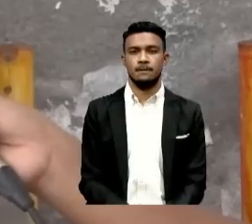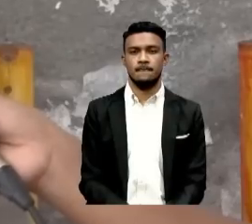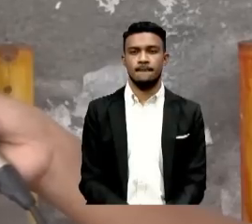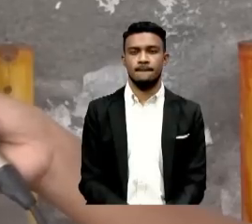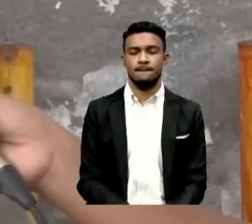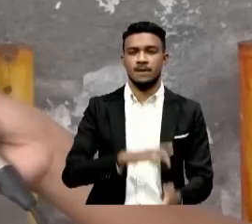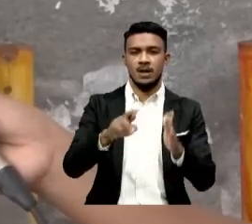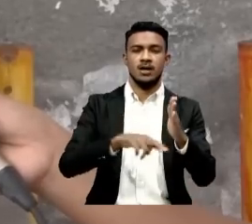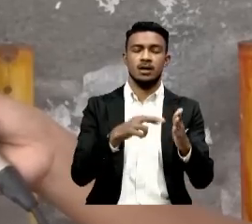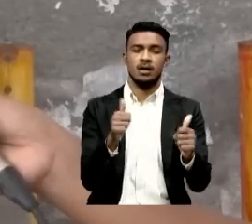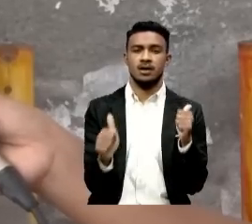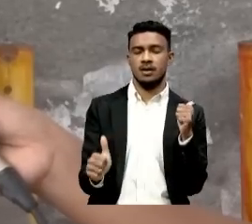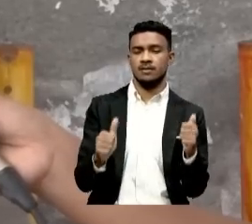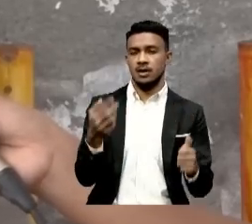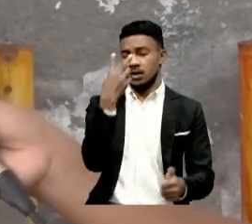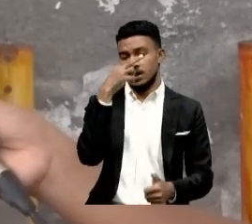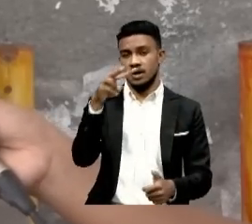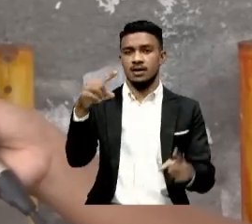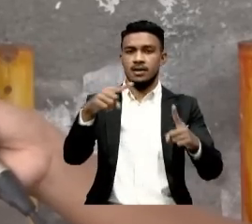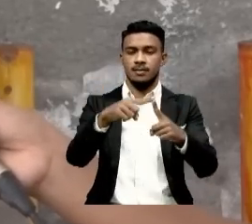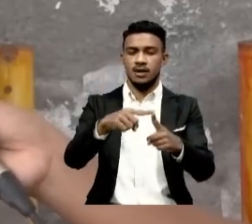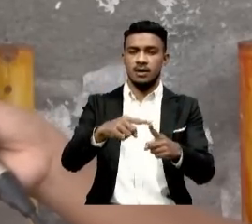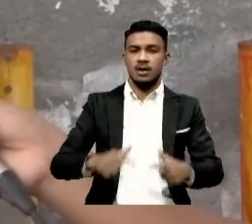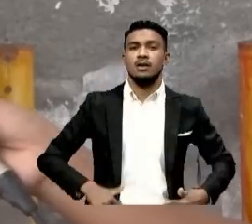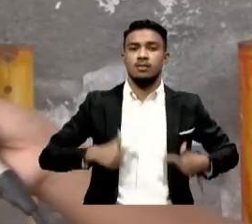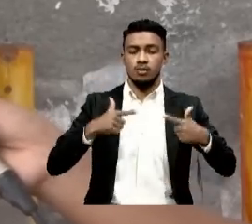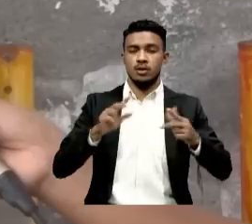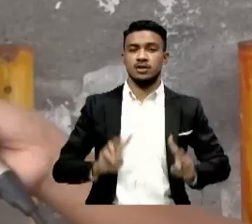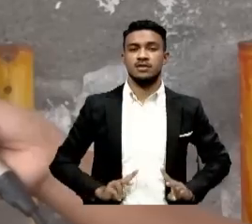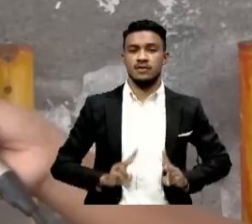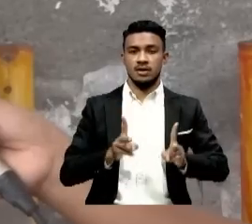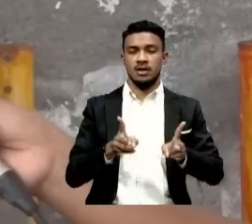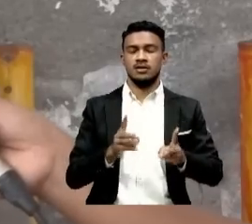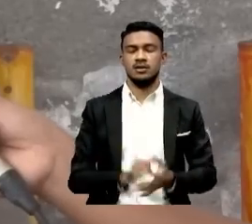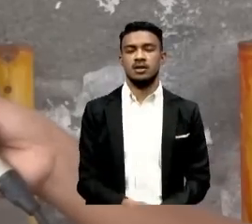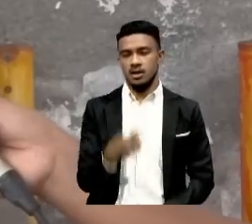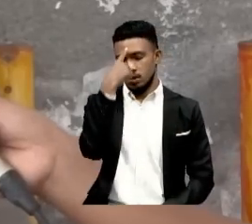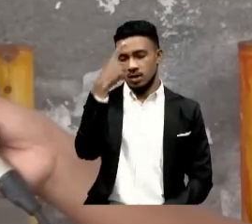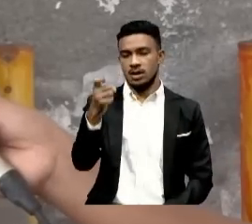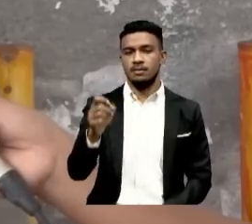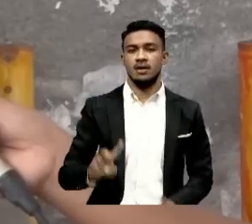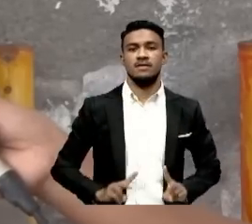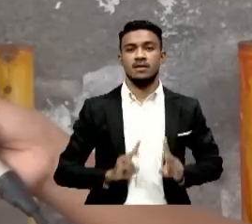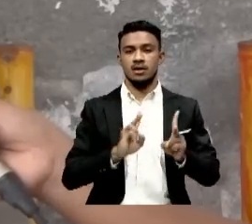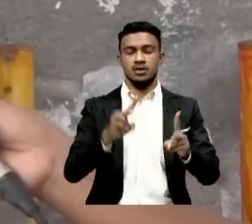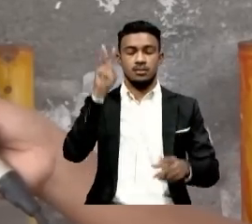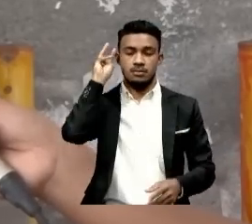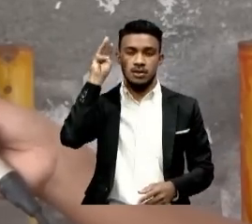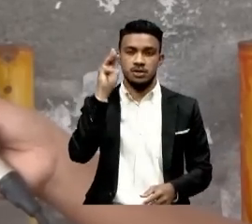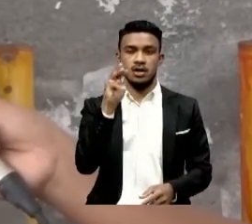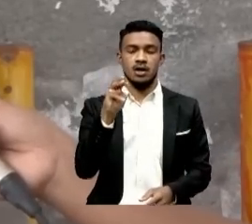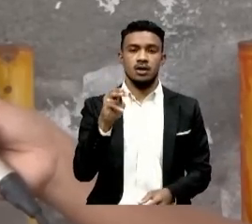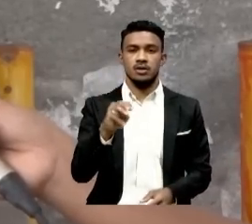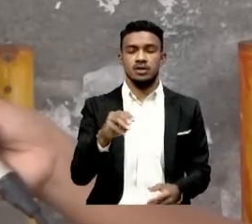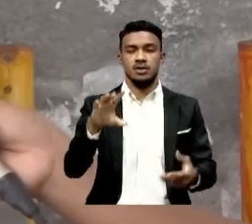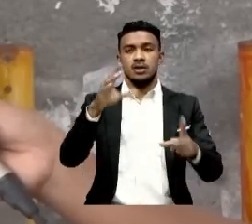categoria ser bem que areba, areba mores combatente, né? Tamba competências, né? Ministério mas caso sorem e